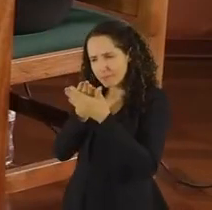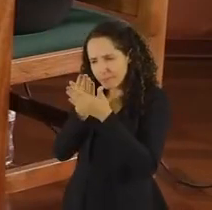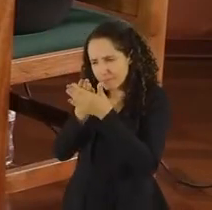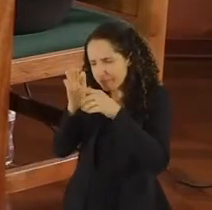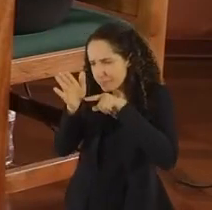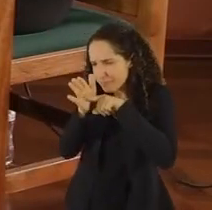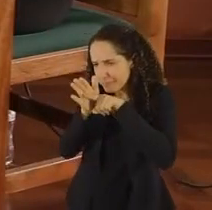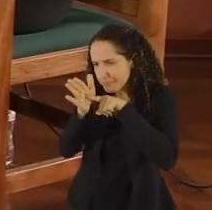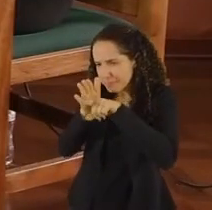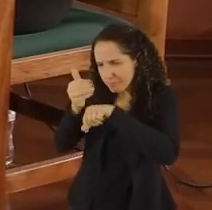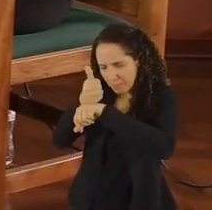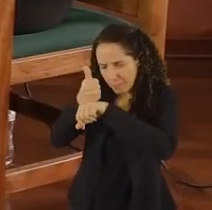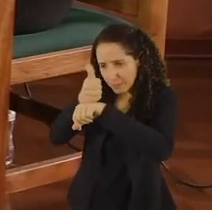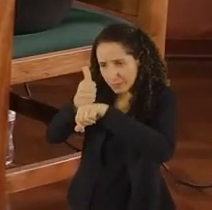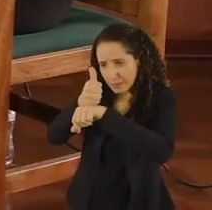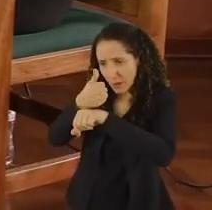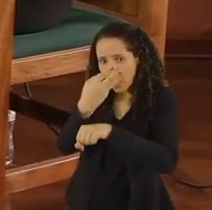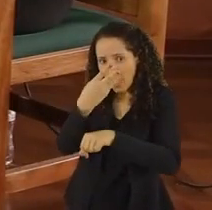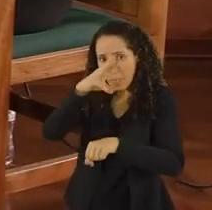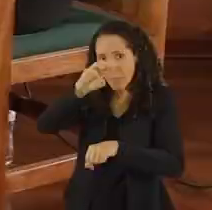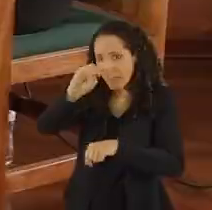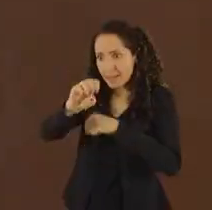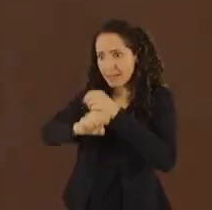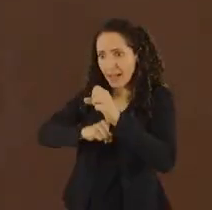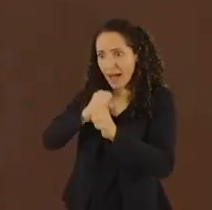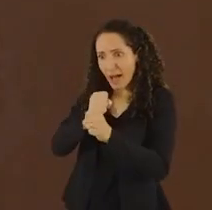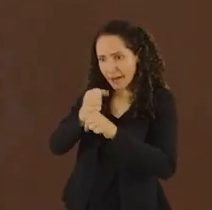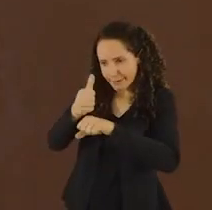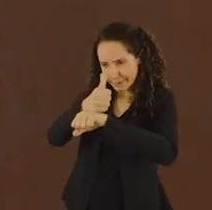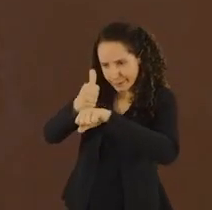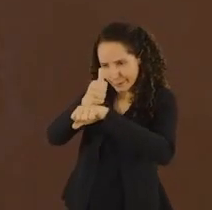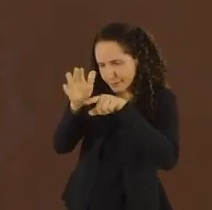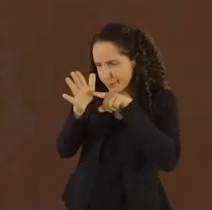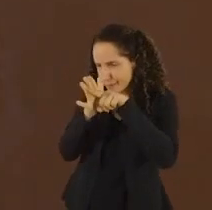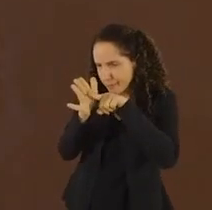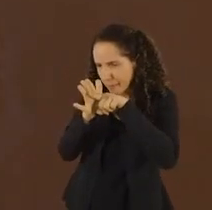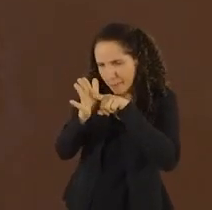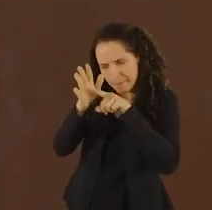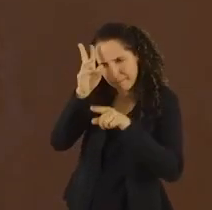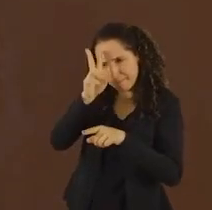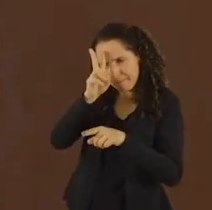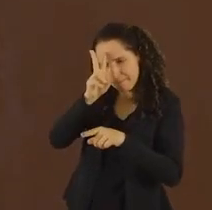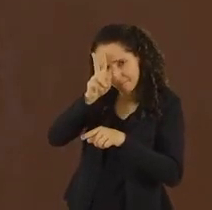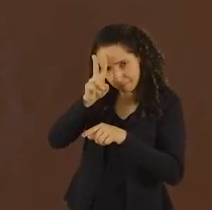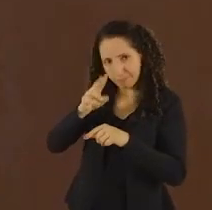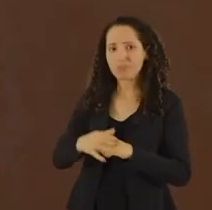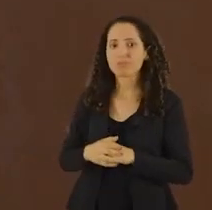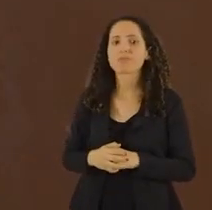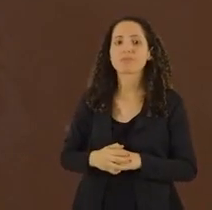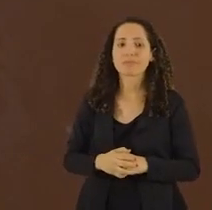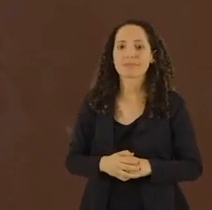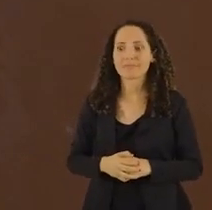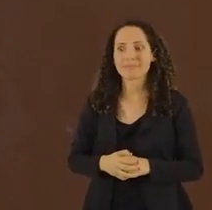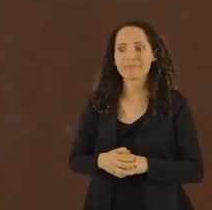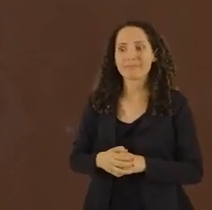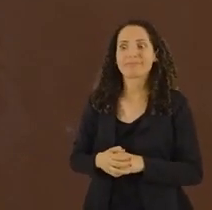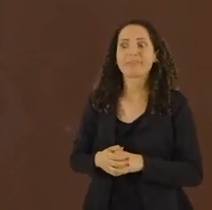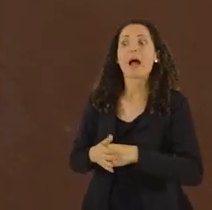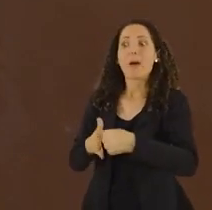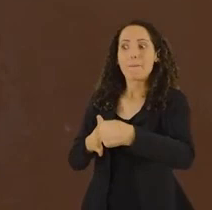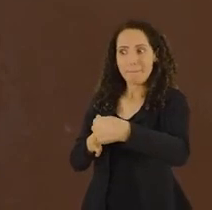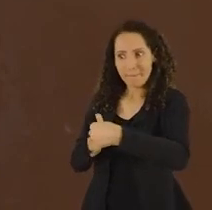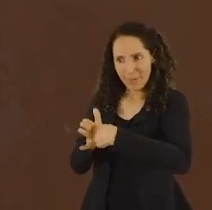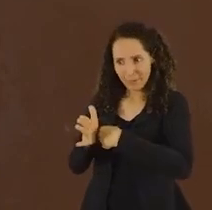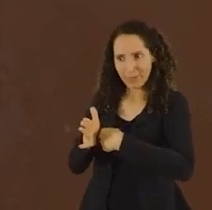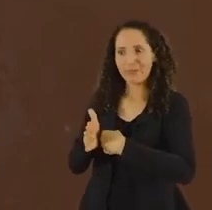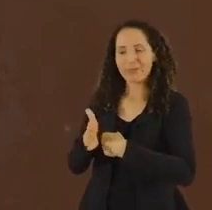historiador de ofício já tenho aí quase 30 anos atuando como Historiador e pesquisadora essa é uma pergunta que